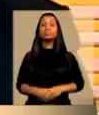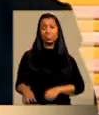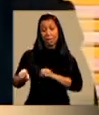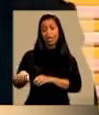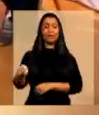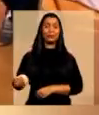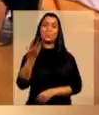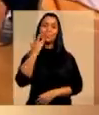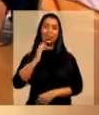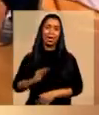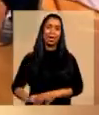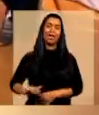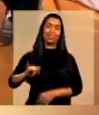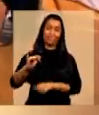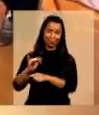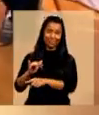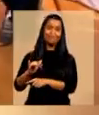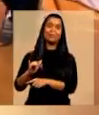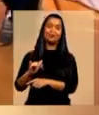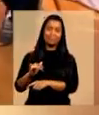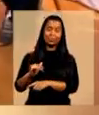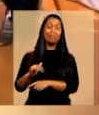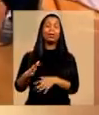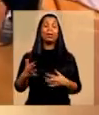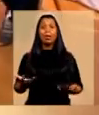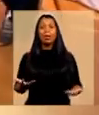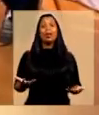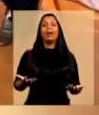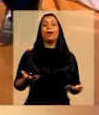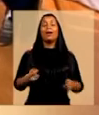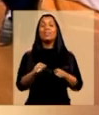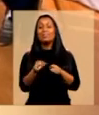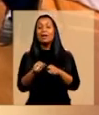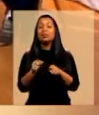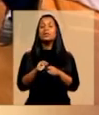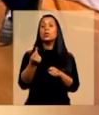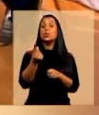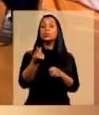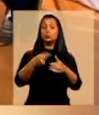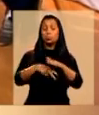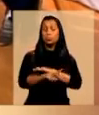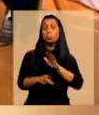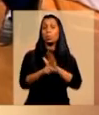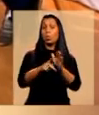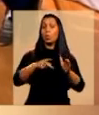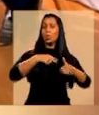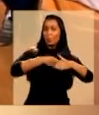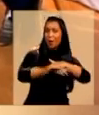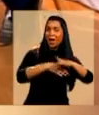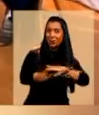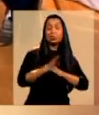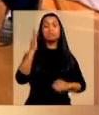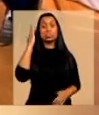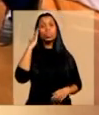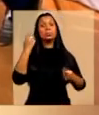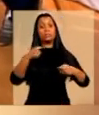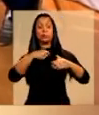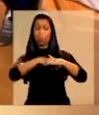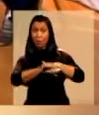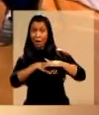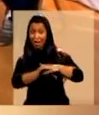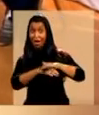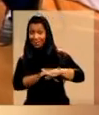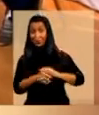criança. E educa. E, você vai estar educando a criança a fazer um investimento pessoal, sabendo que ela tem